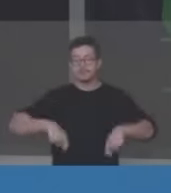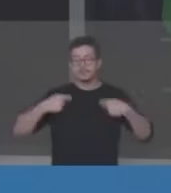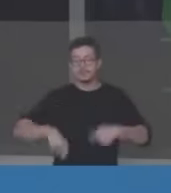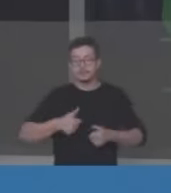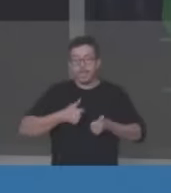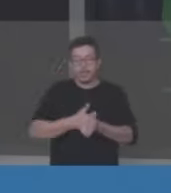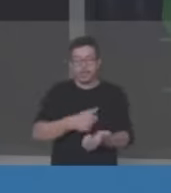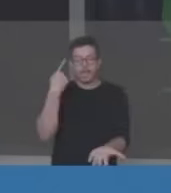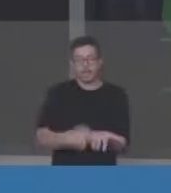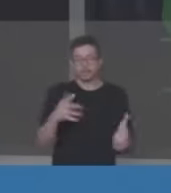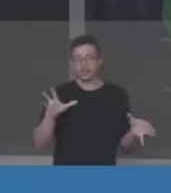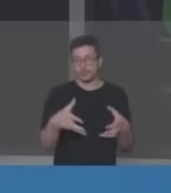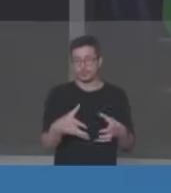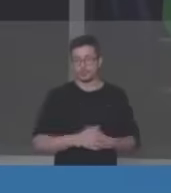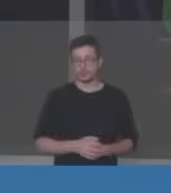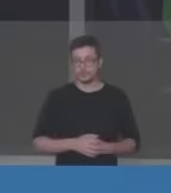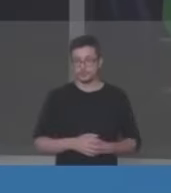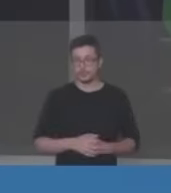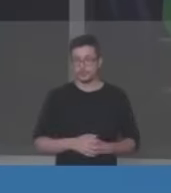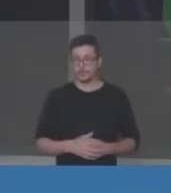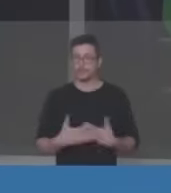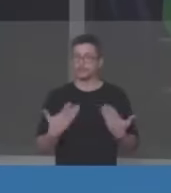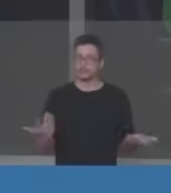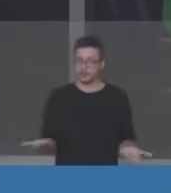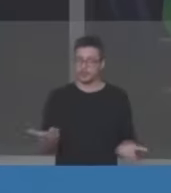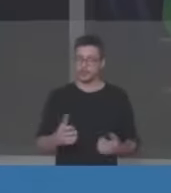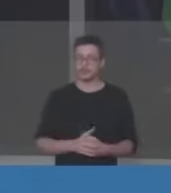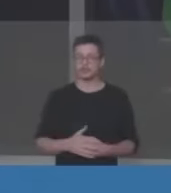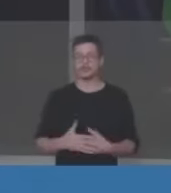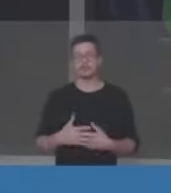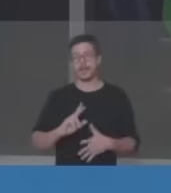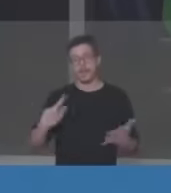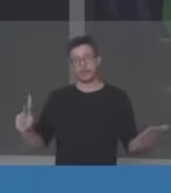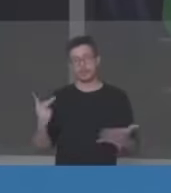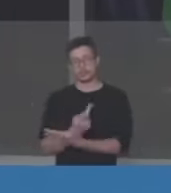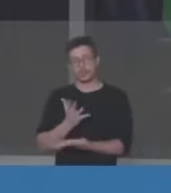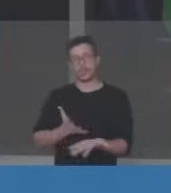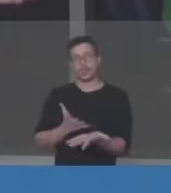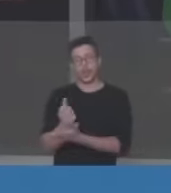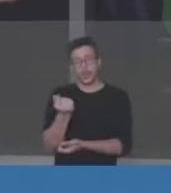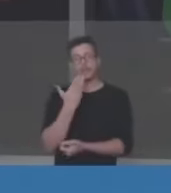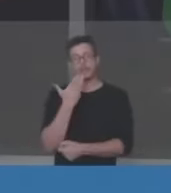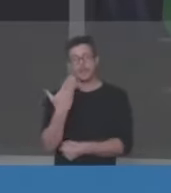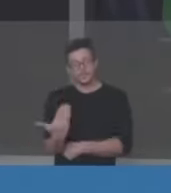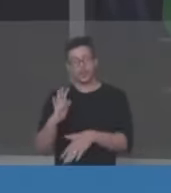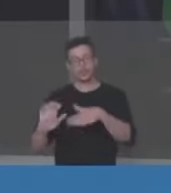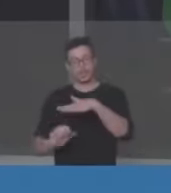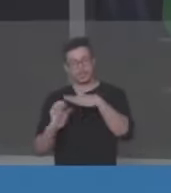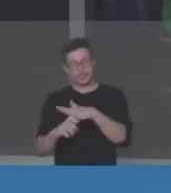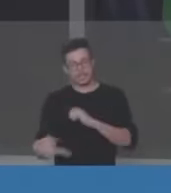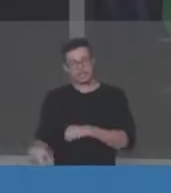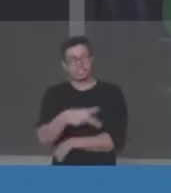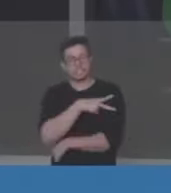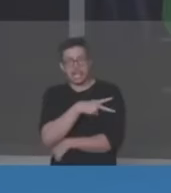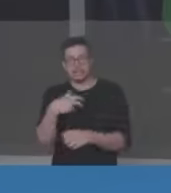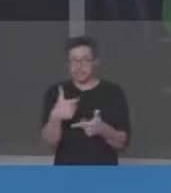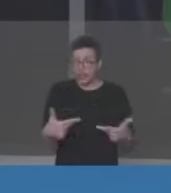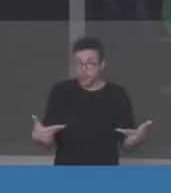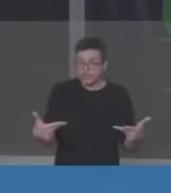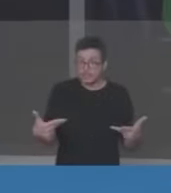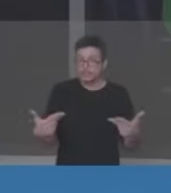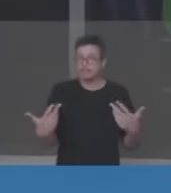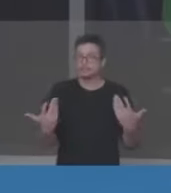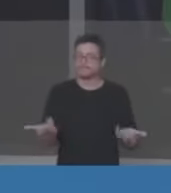acordo coletivo. Pois bem, quando veio o golpe em favor dos patrões contra os trabalhadores, votado por muitos que estão aqui, que preferiam os patrões dos